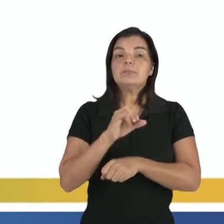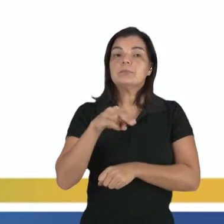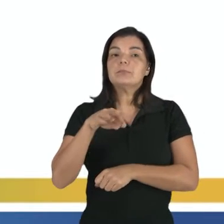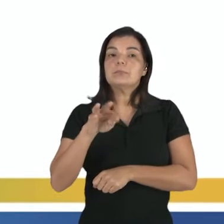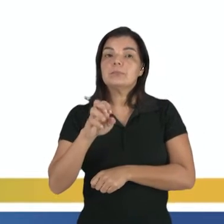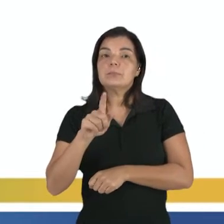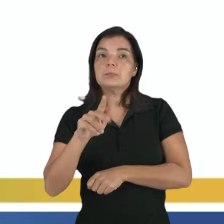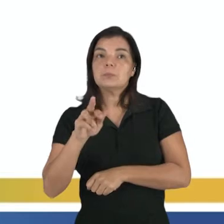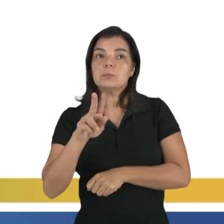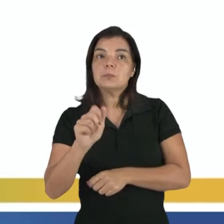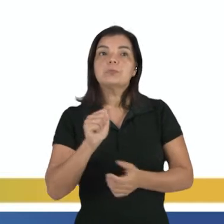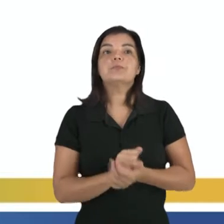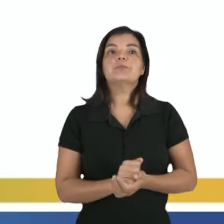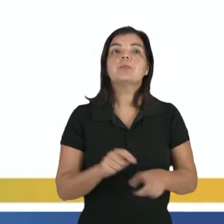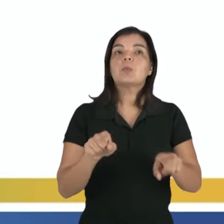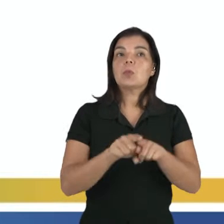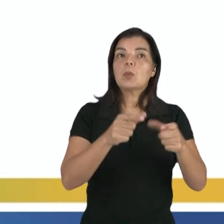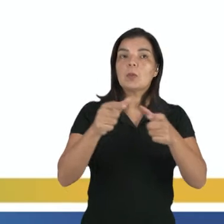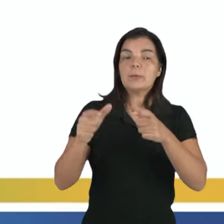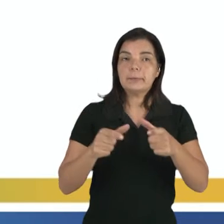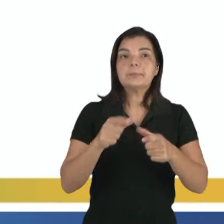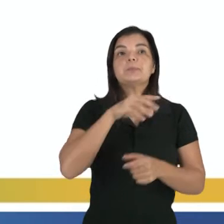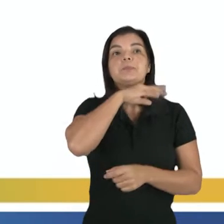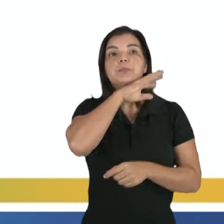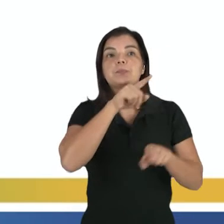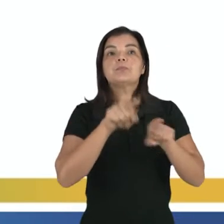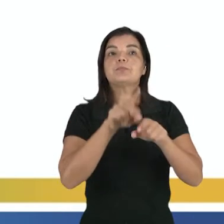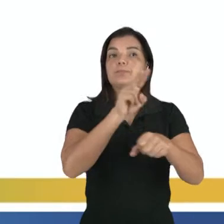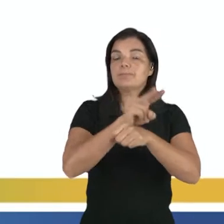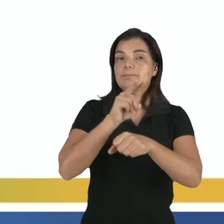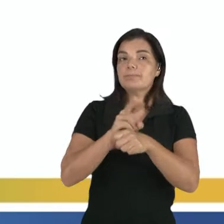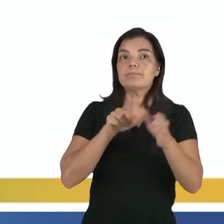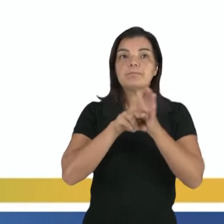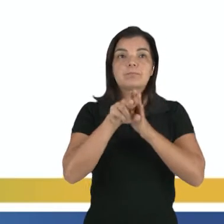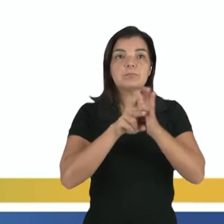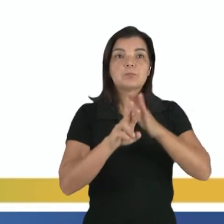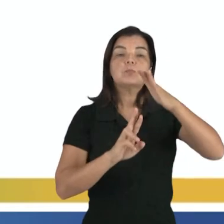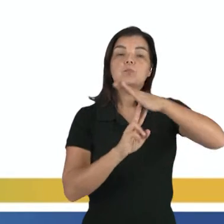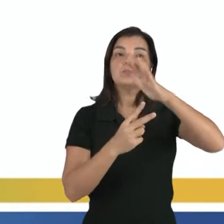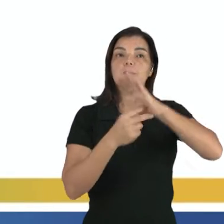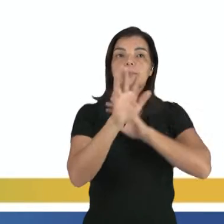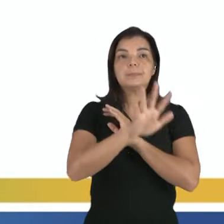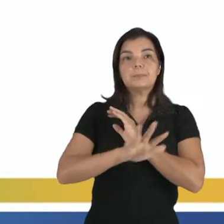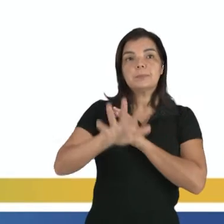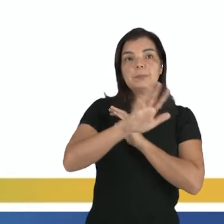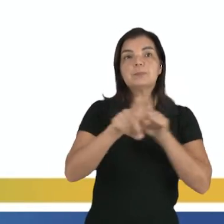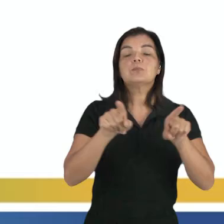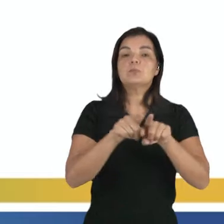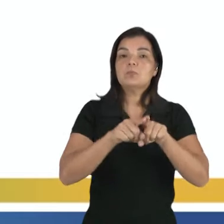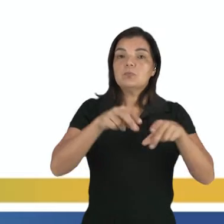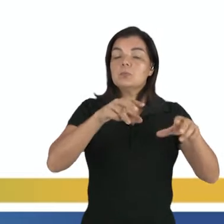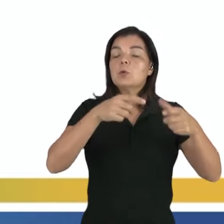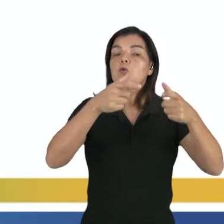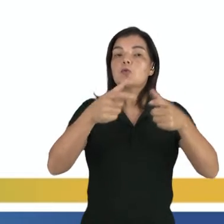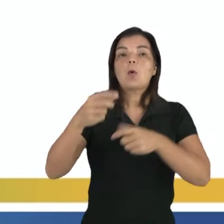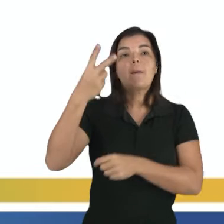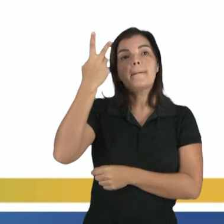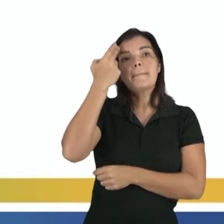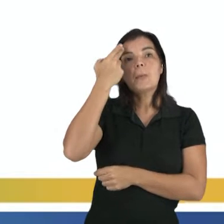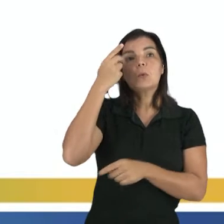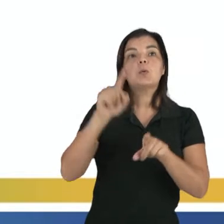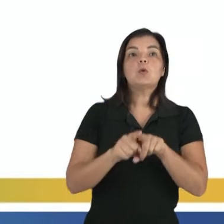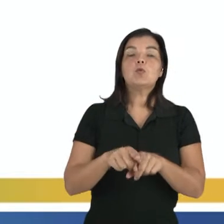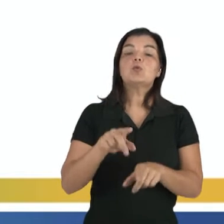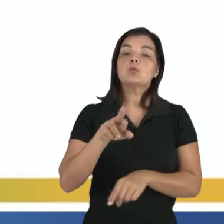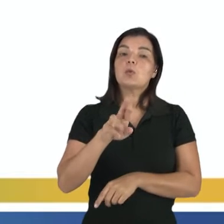integral as estações ecológicas, as reservas biológicas, os parques nacionais, os monumentos naturais e os refúgios de